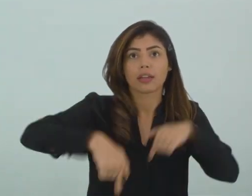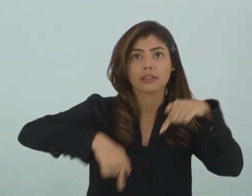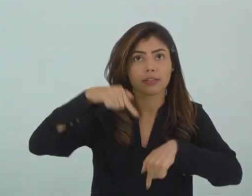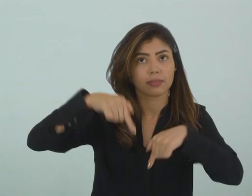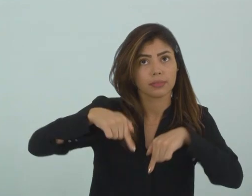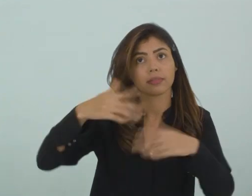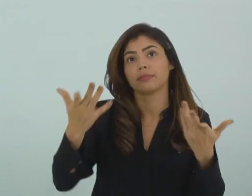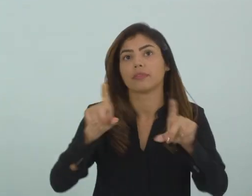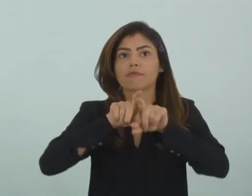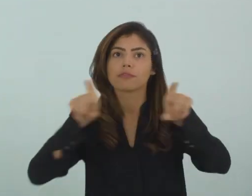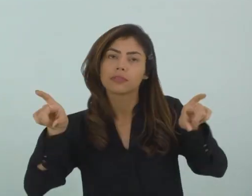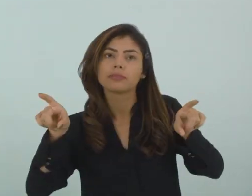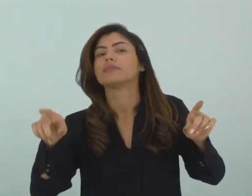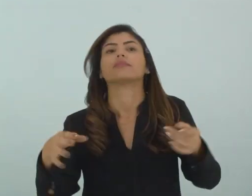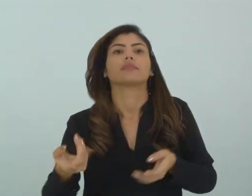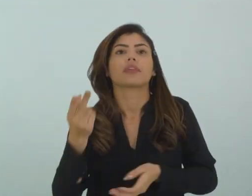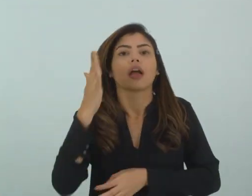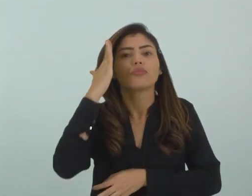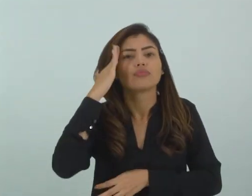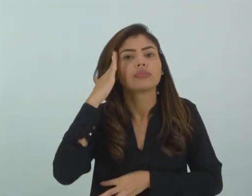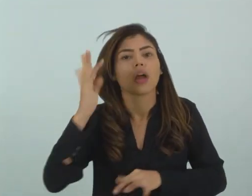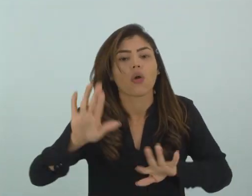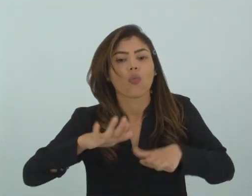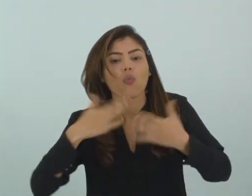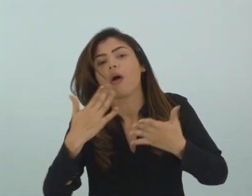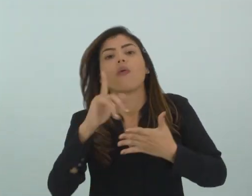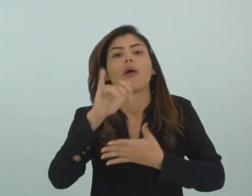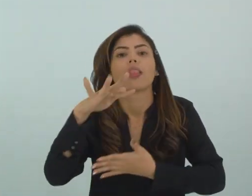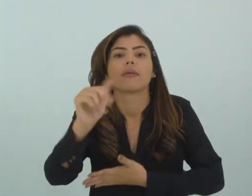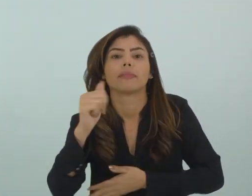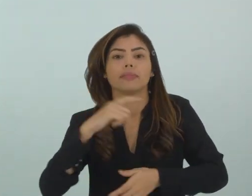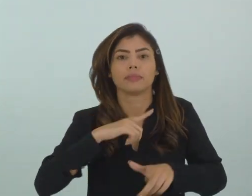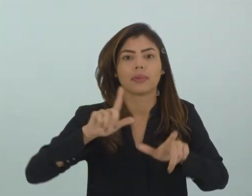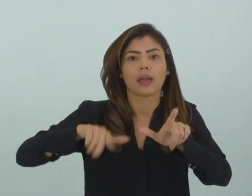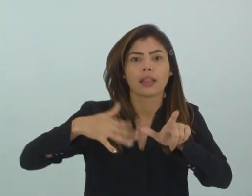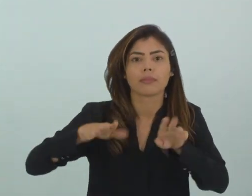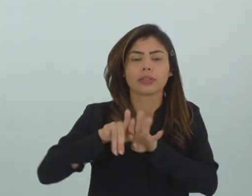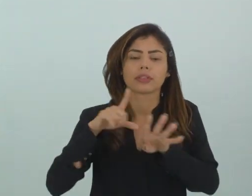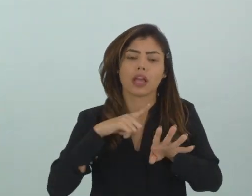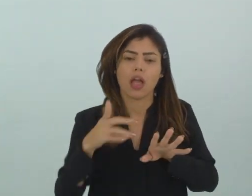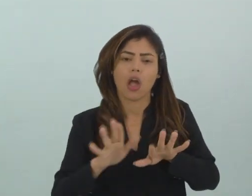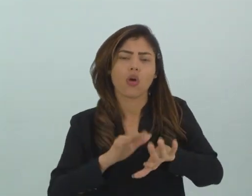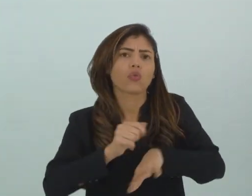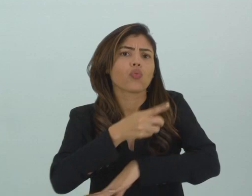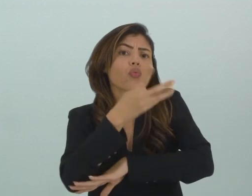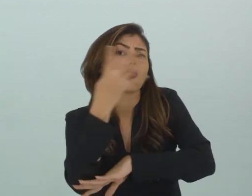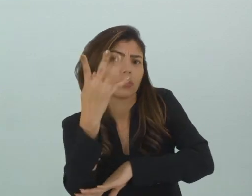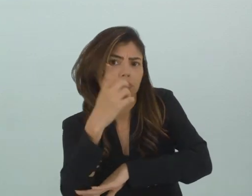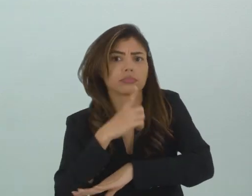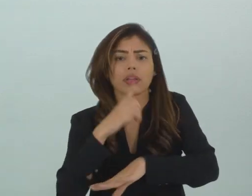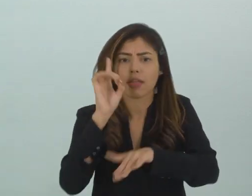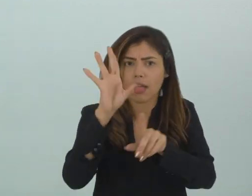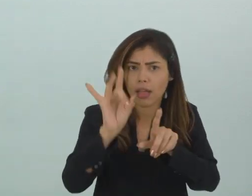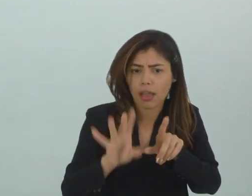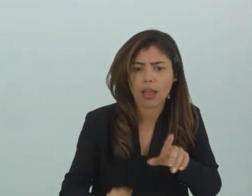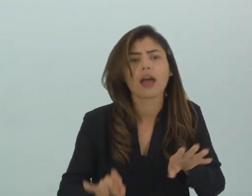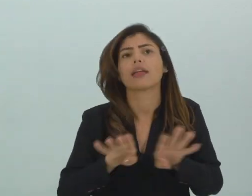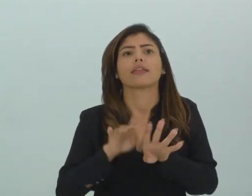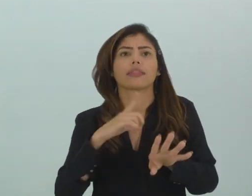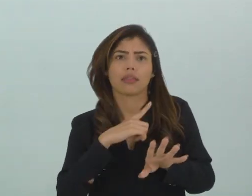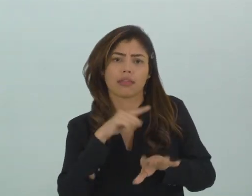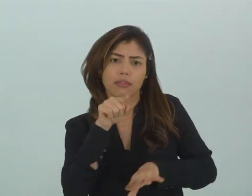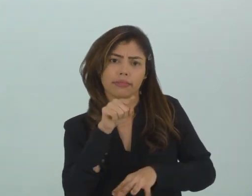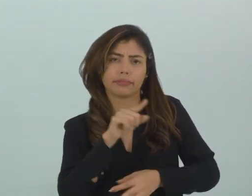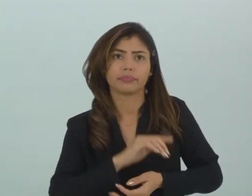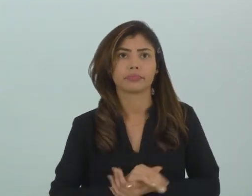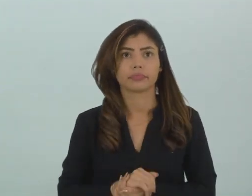química. Ela nos ajuda a entender qual elemento químico está presente naquela molécula e quantos átomos de cada elemento químico estão presentes